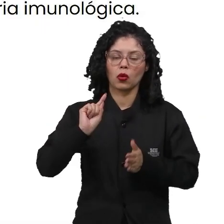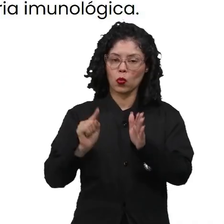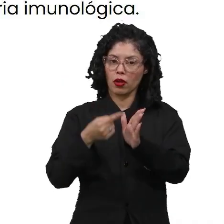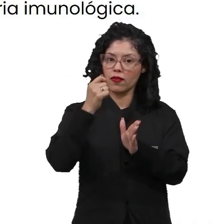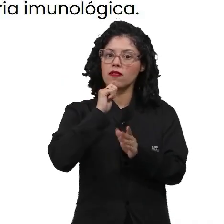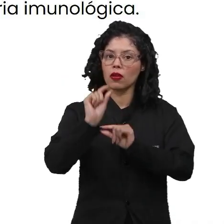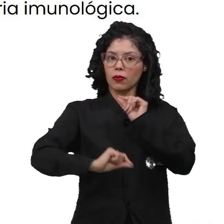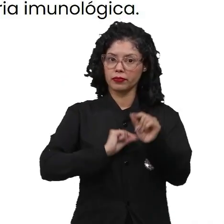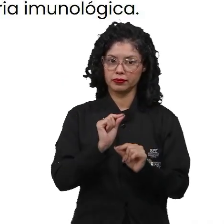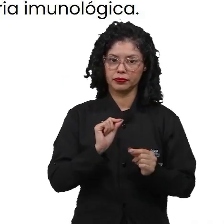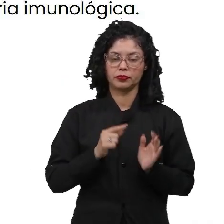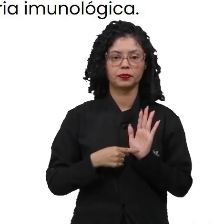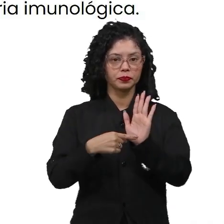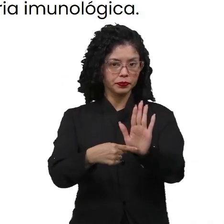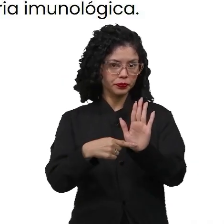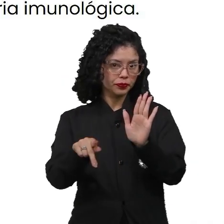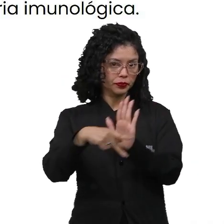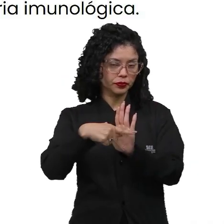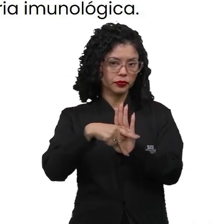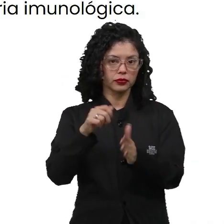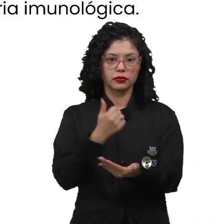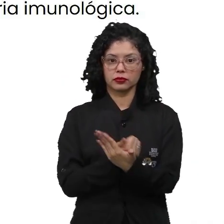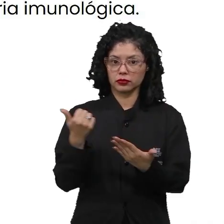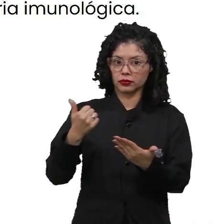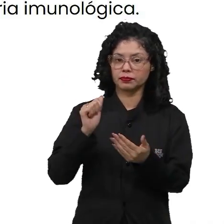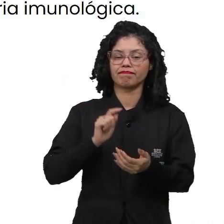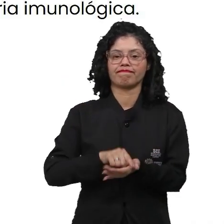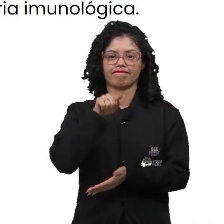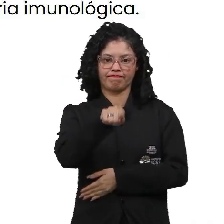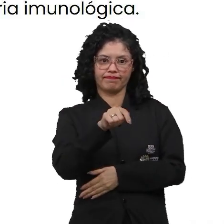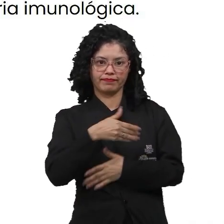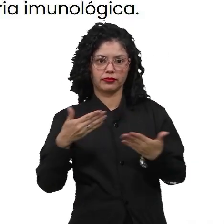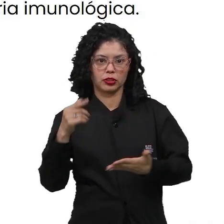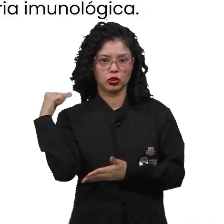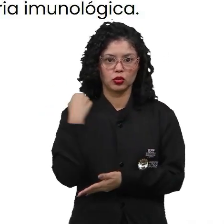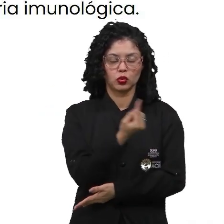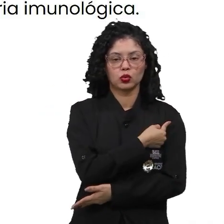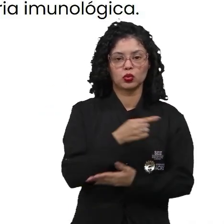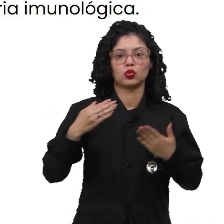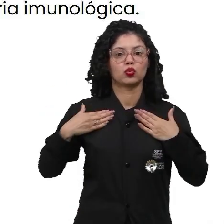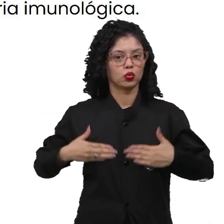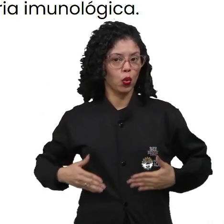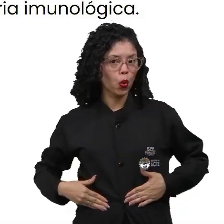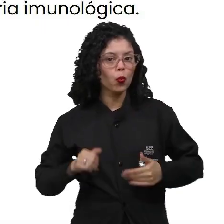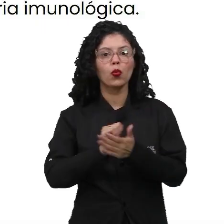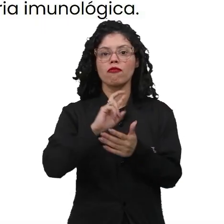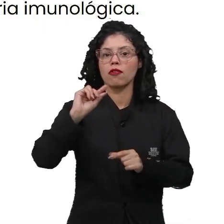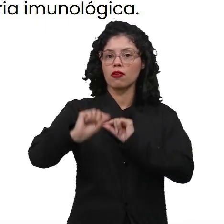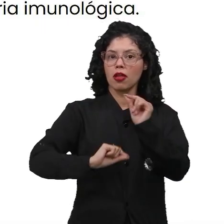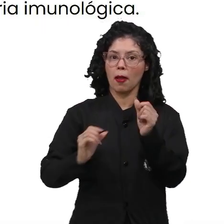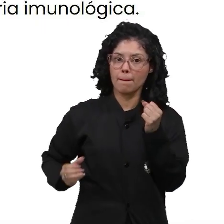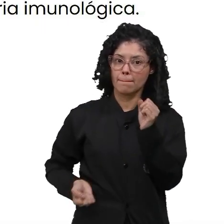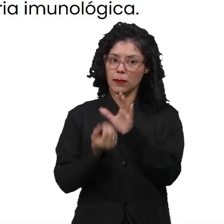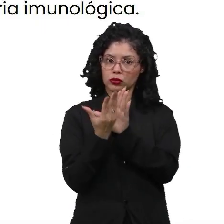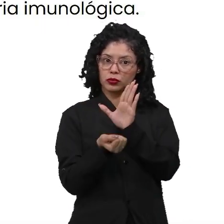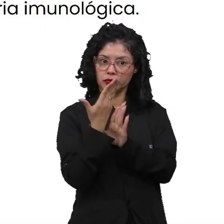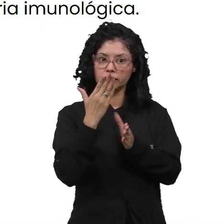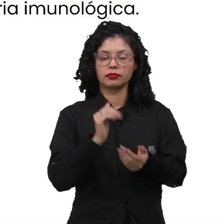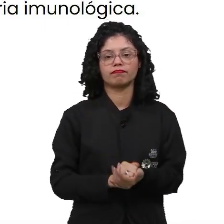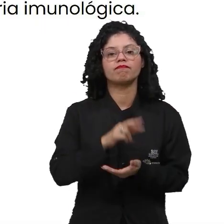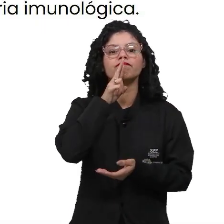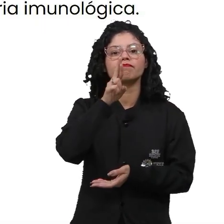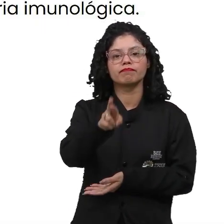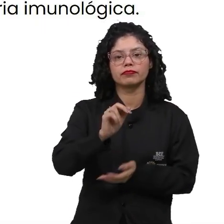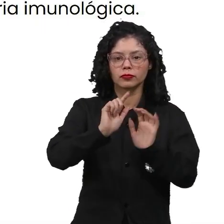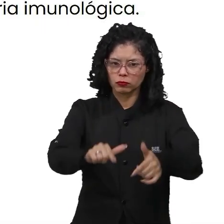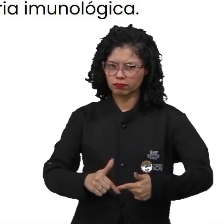a gente é o quê? Exposto ali a um agente infeccioso, o nosso organismo vai o quê? Vai produzir uma resposta